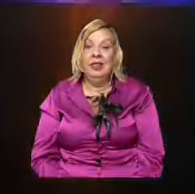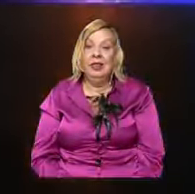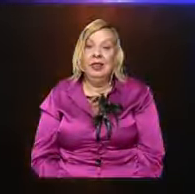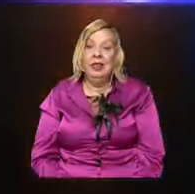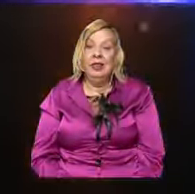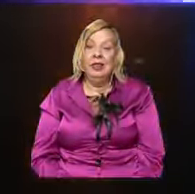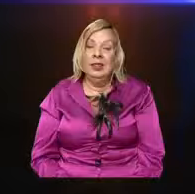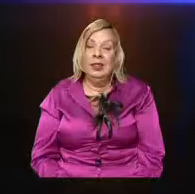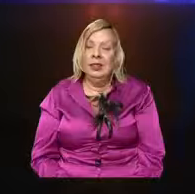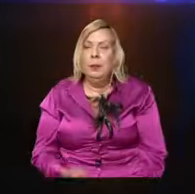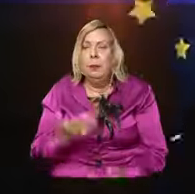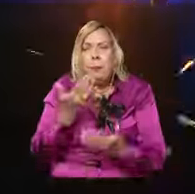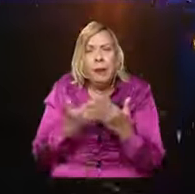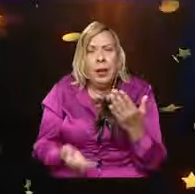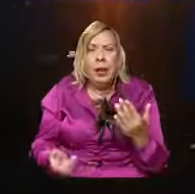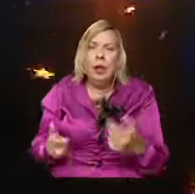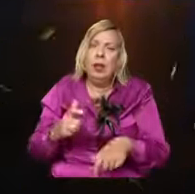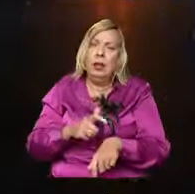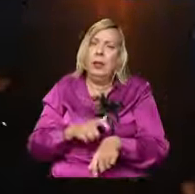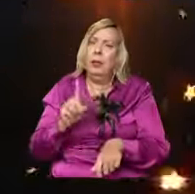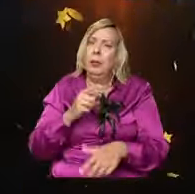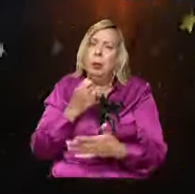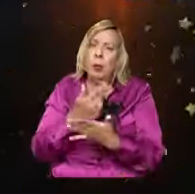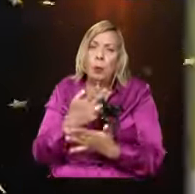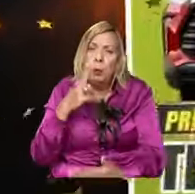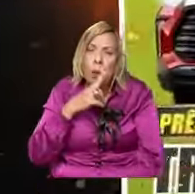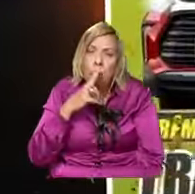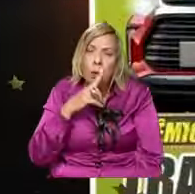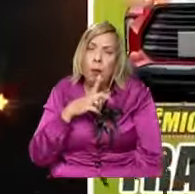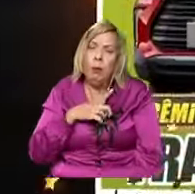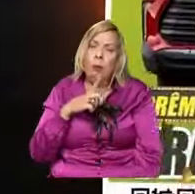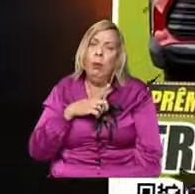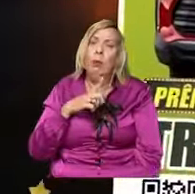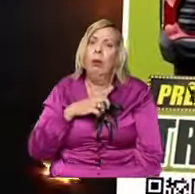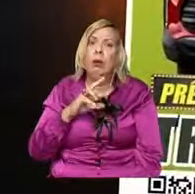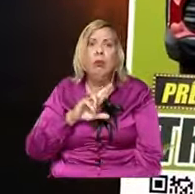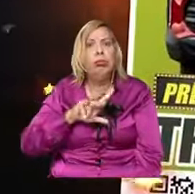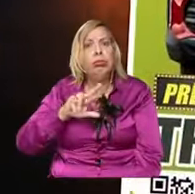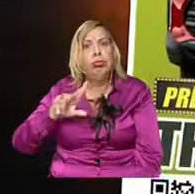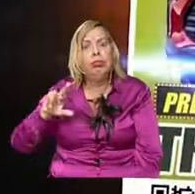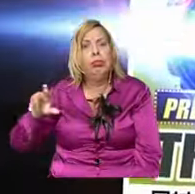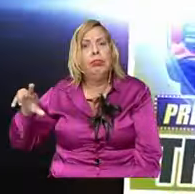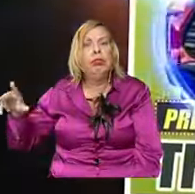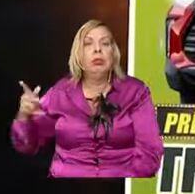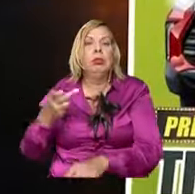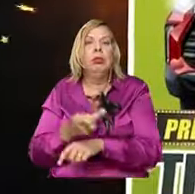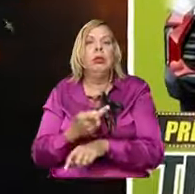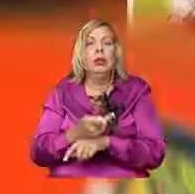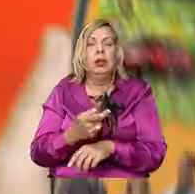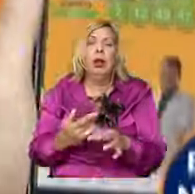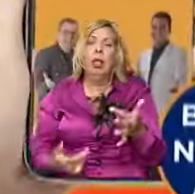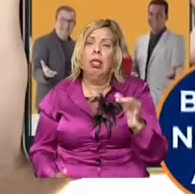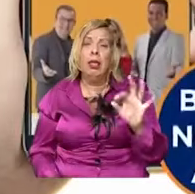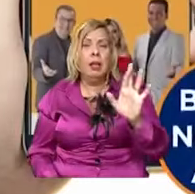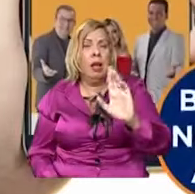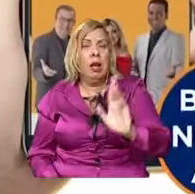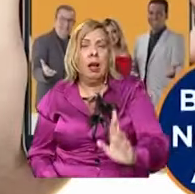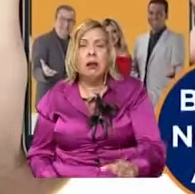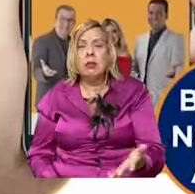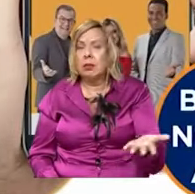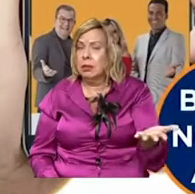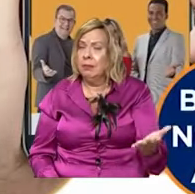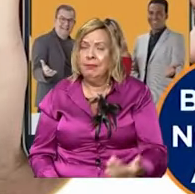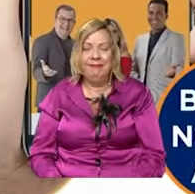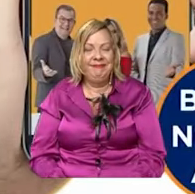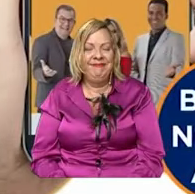em um só. Não deixa pra última hora, adquira logo o seu. Tem din-din, tem iPhone, motos e uma dupla especial te esperando. É o Show da Sorte Caju